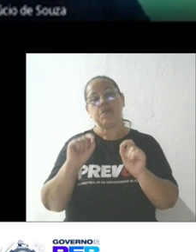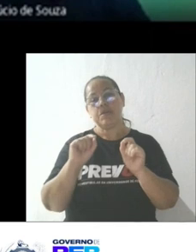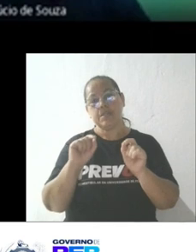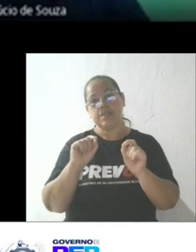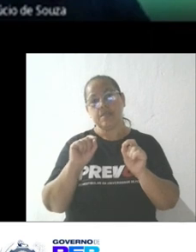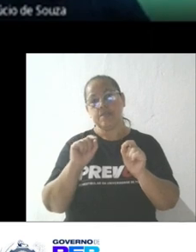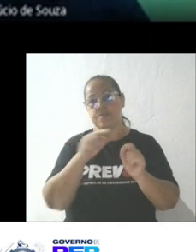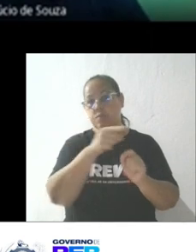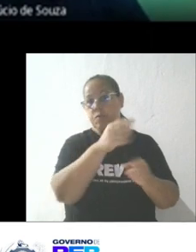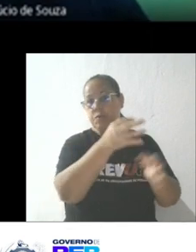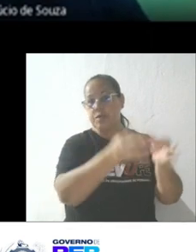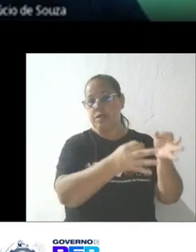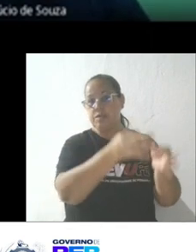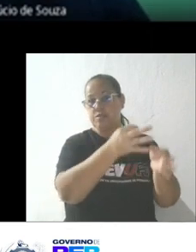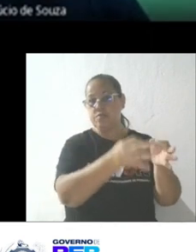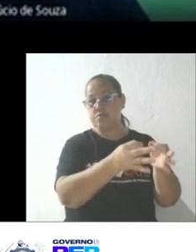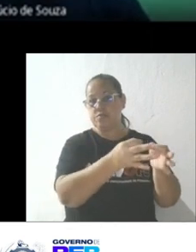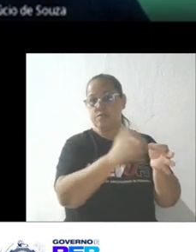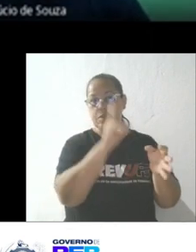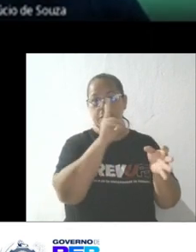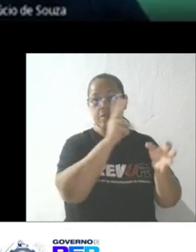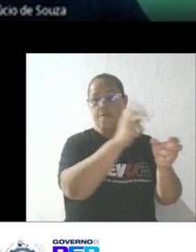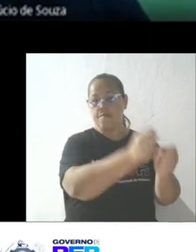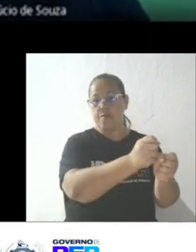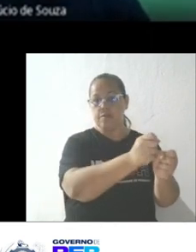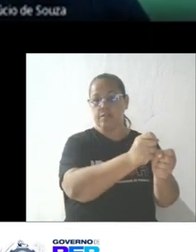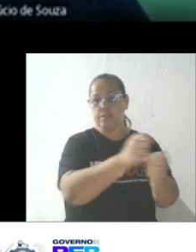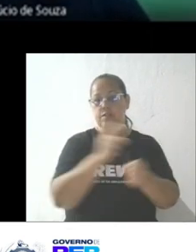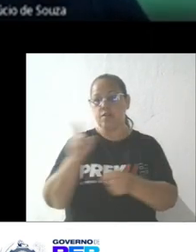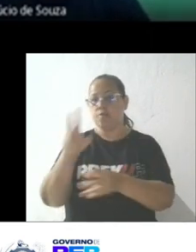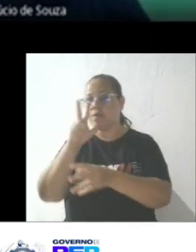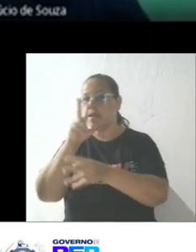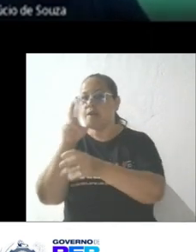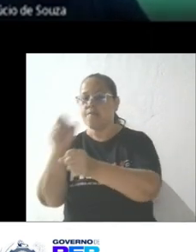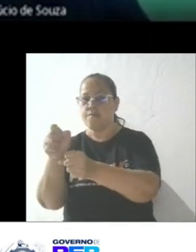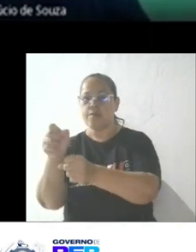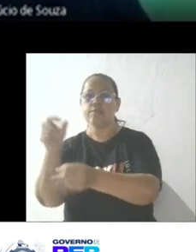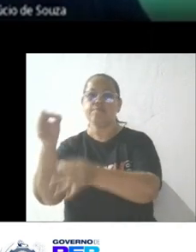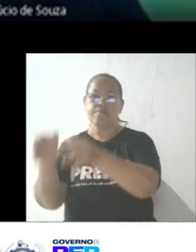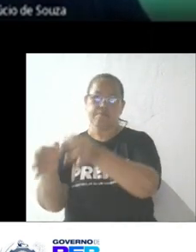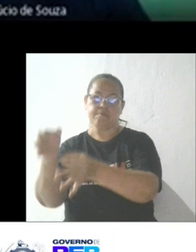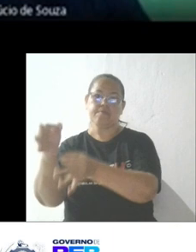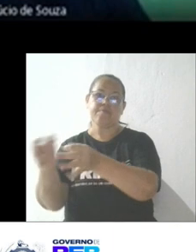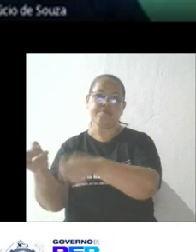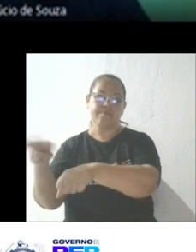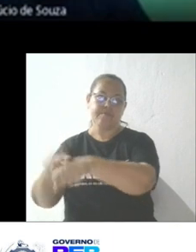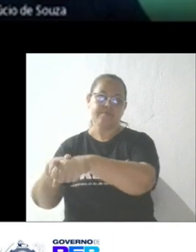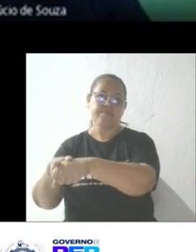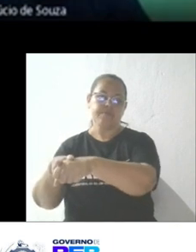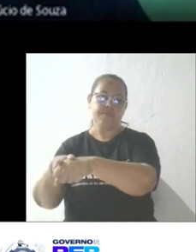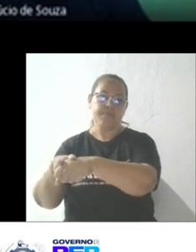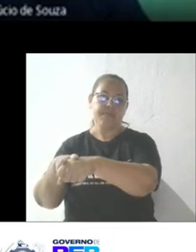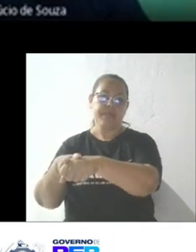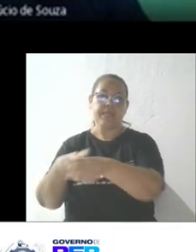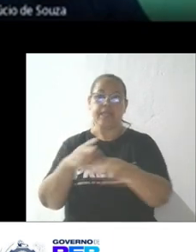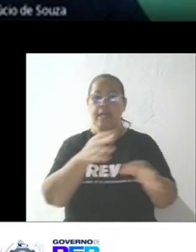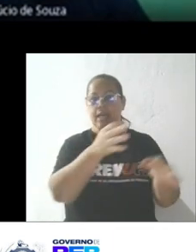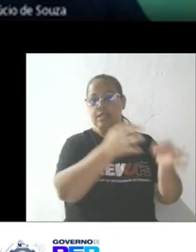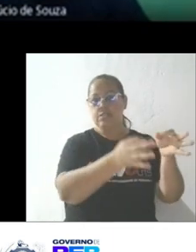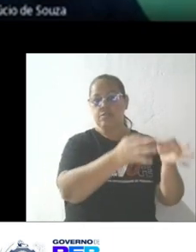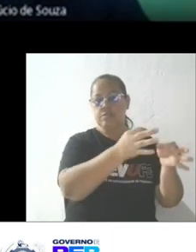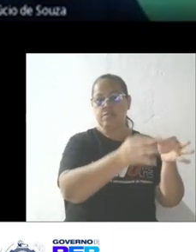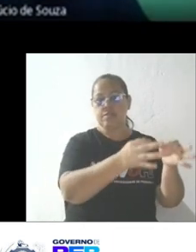seja forte e o que é forte seja justo a justiça é sujeita a